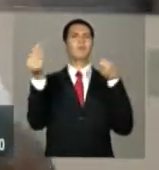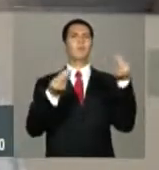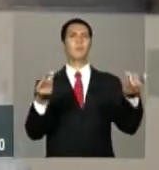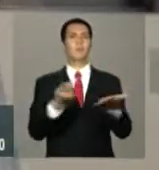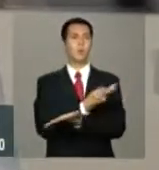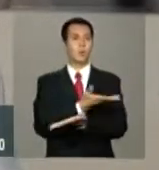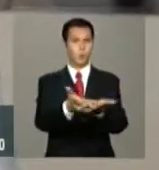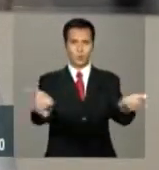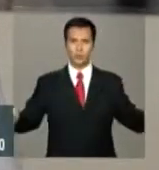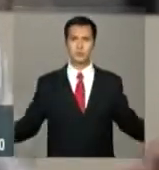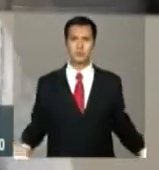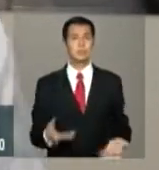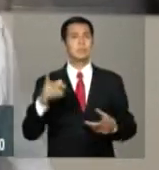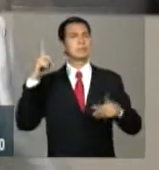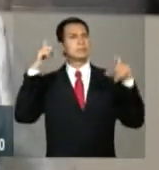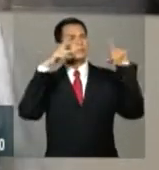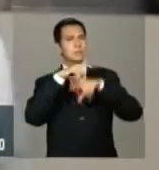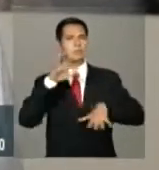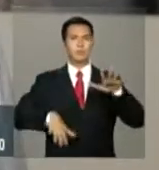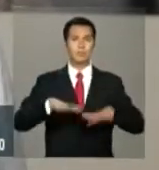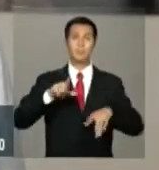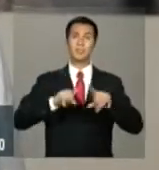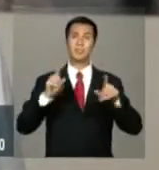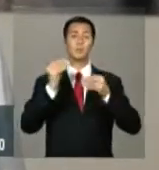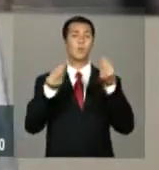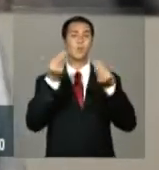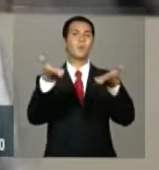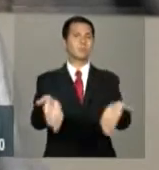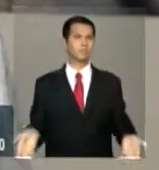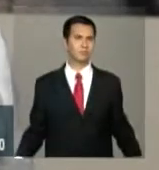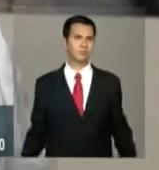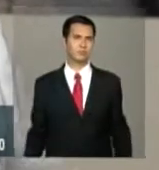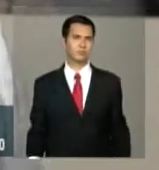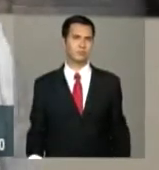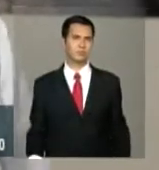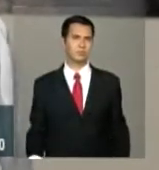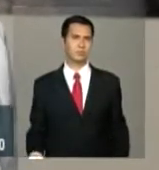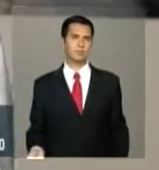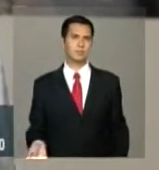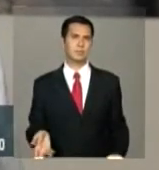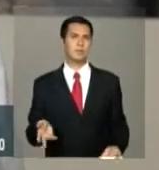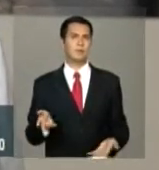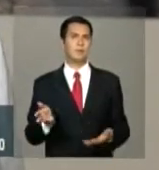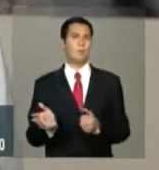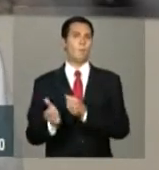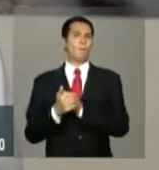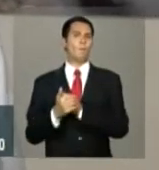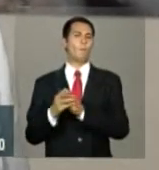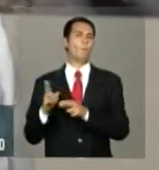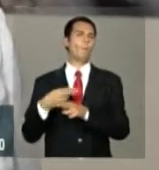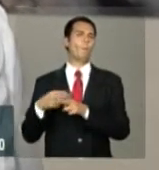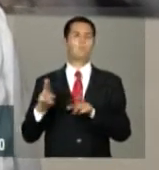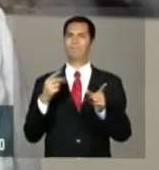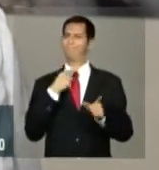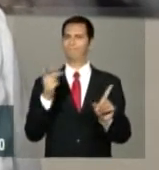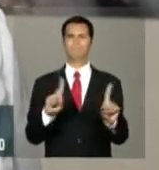por mais difíceis que elas sejam, pelo seu nome real. Não se pode ocultar a realidade.